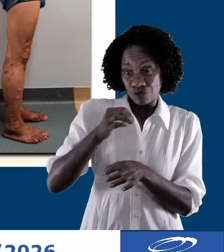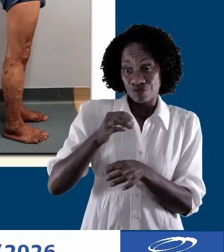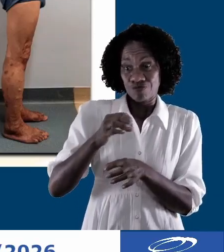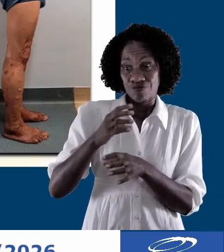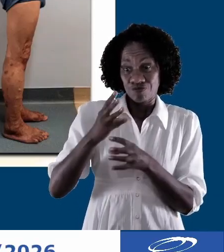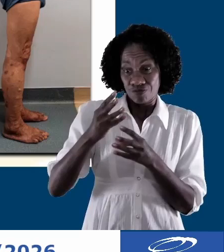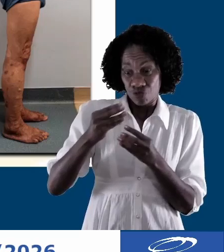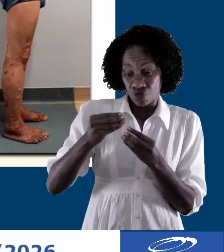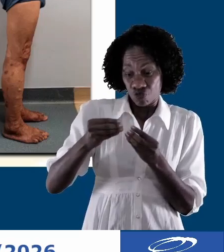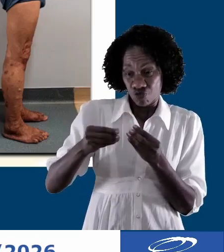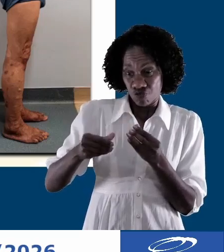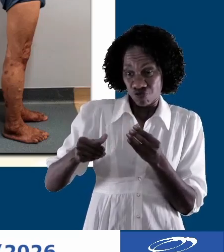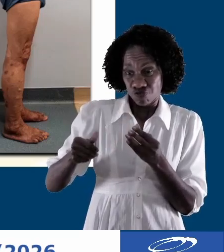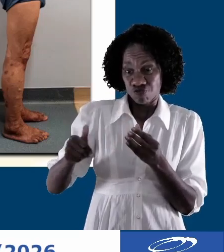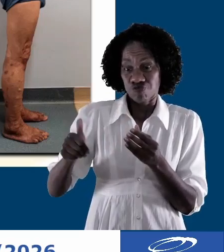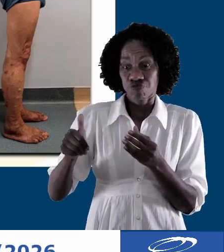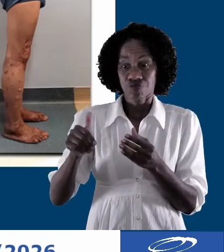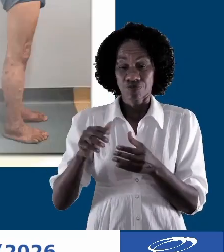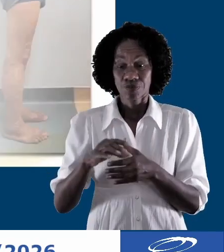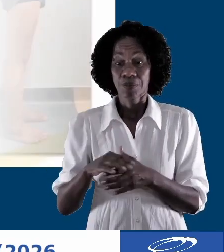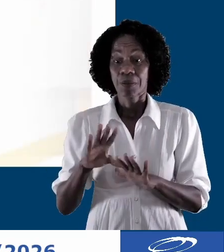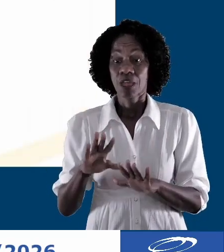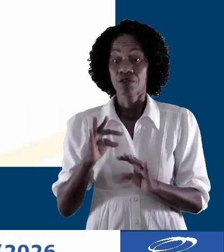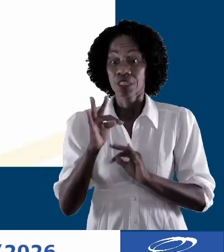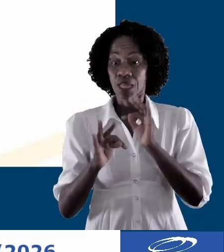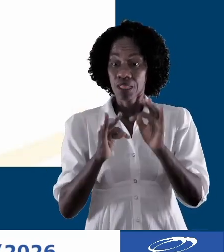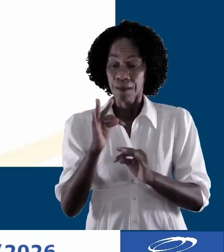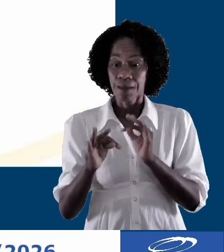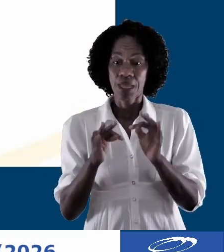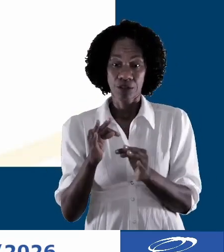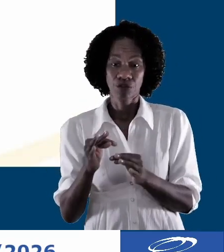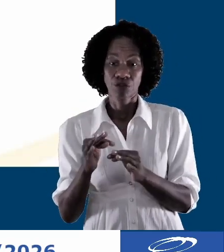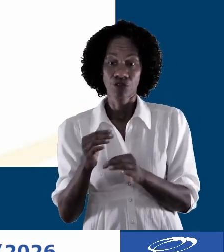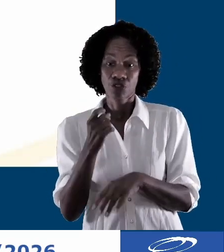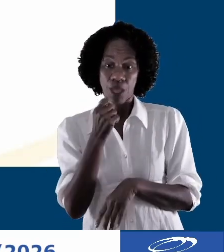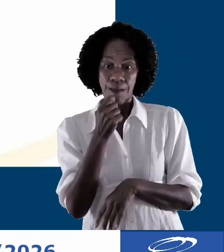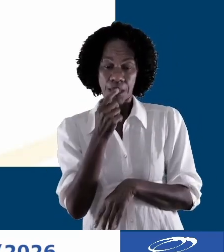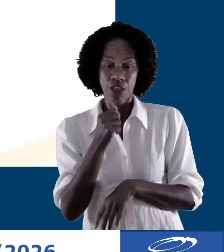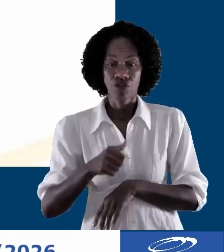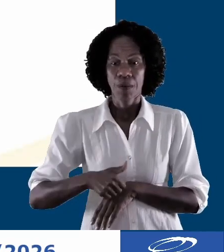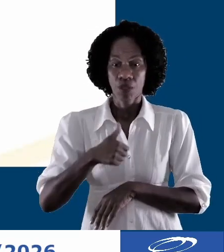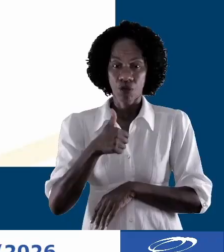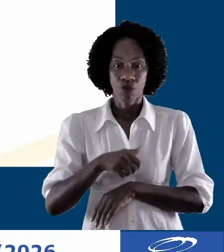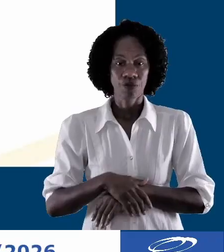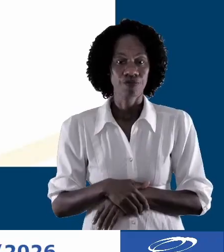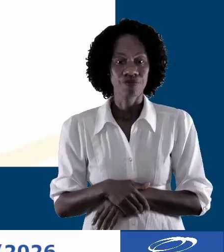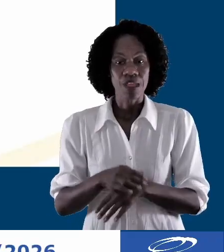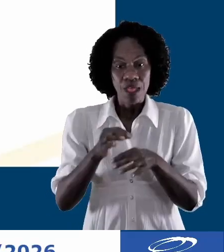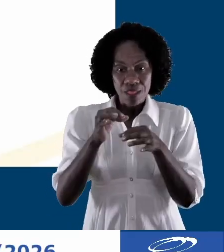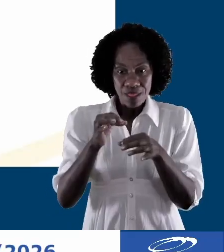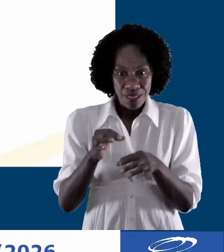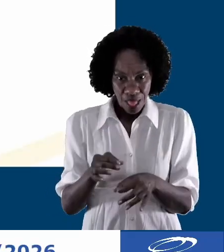medicamentoso, formação de osso. Não há um critério definido para o